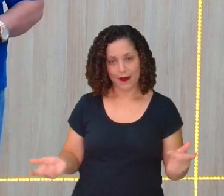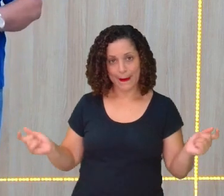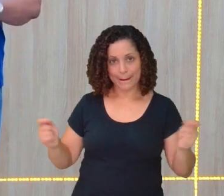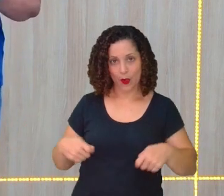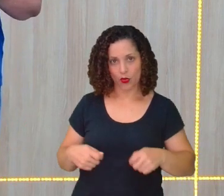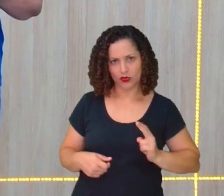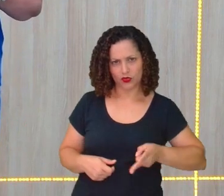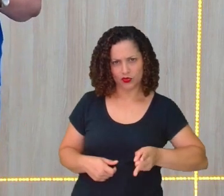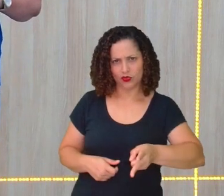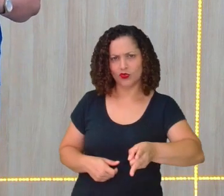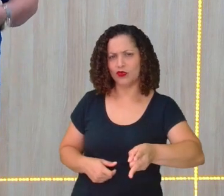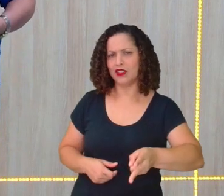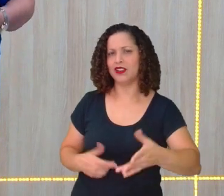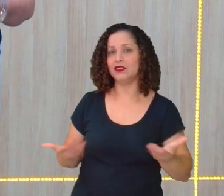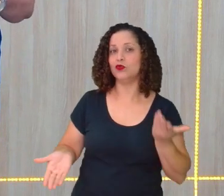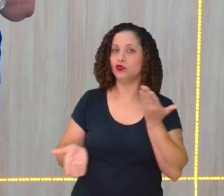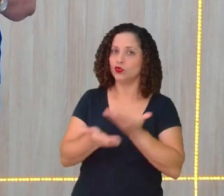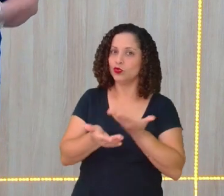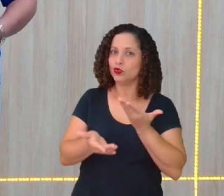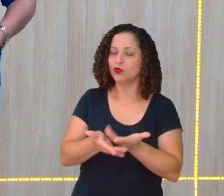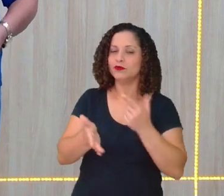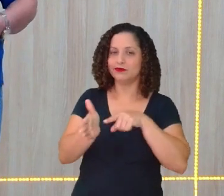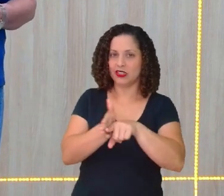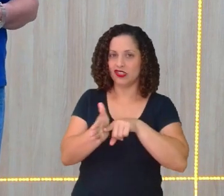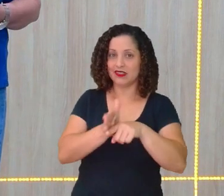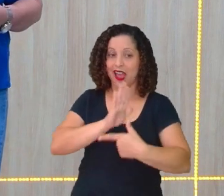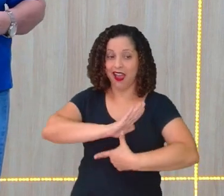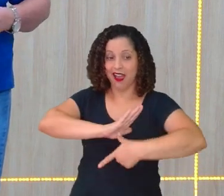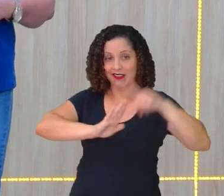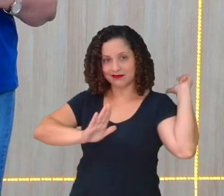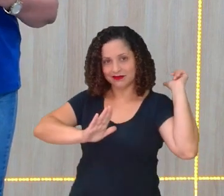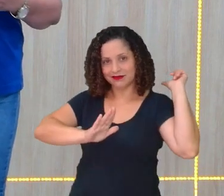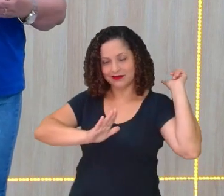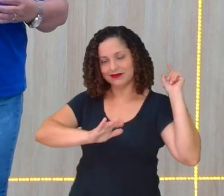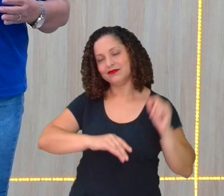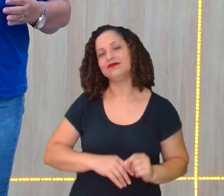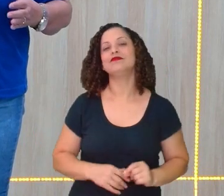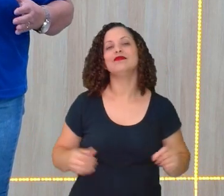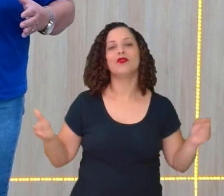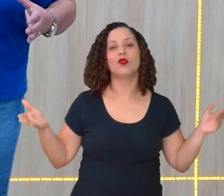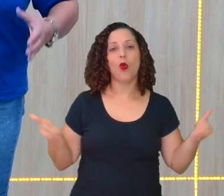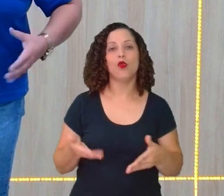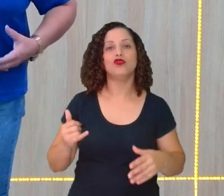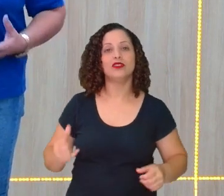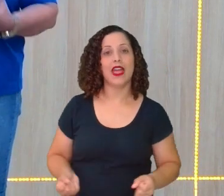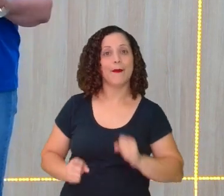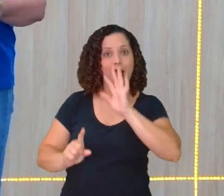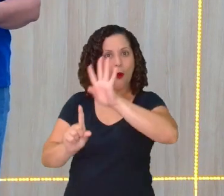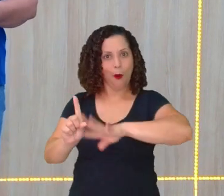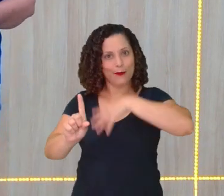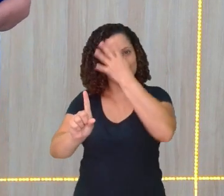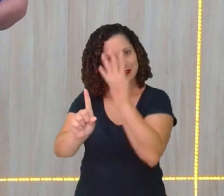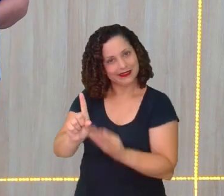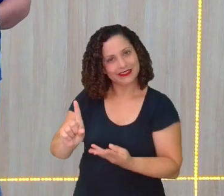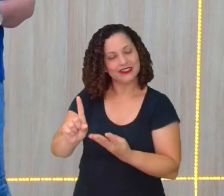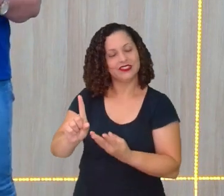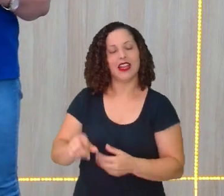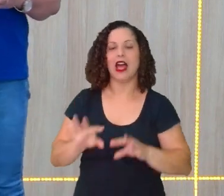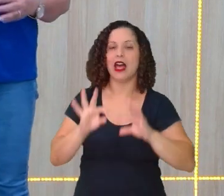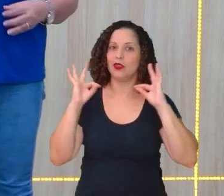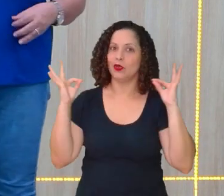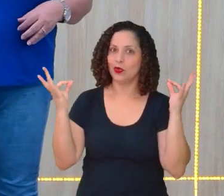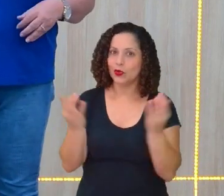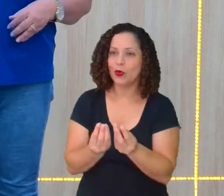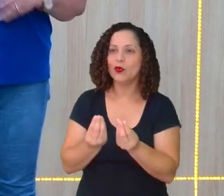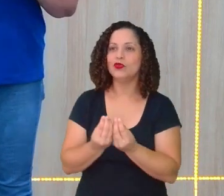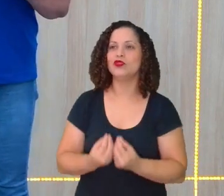vegetação. Então, é um estudo. E hoje, para homenagear todos os paisagistas, nós estamos trazendo aqui um